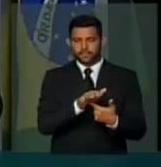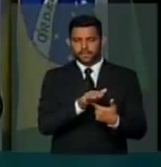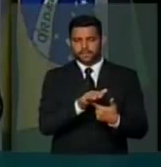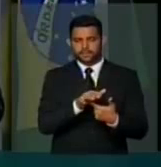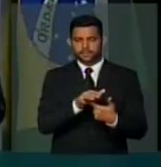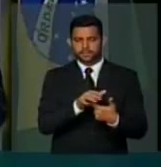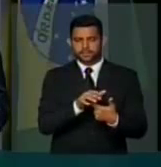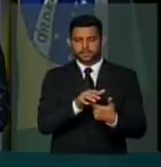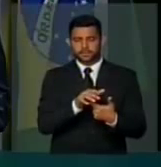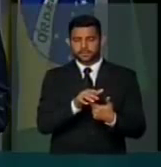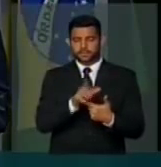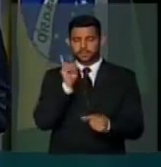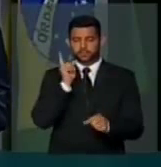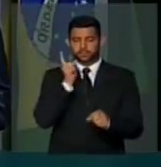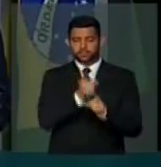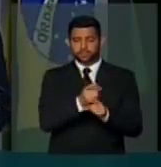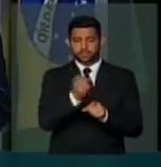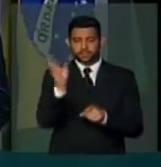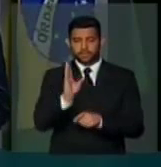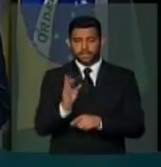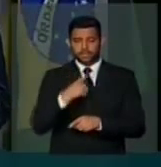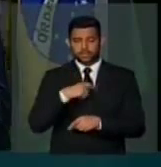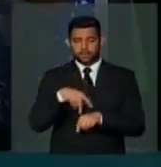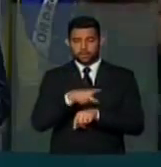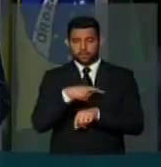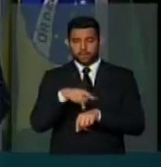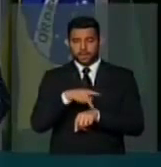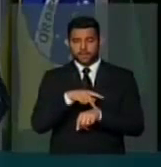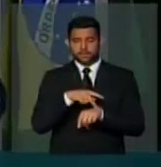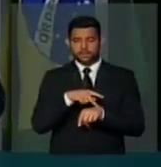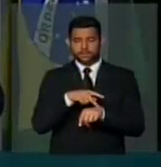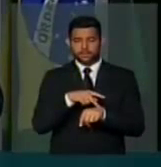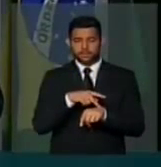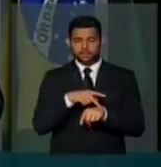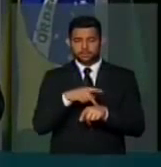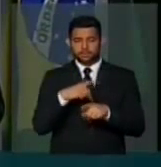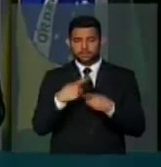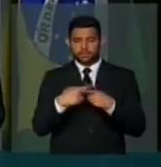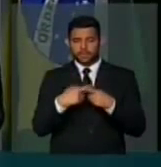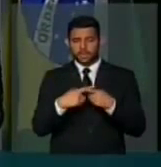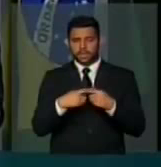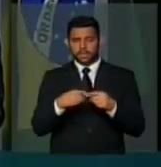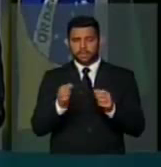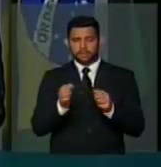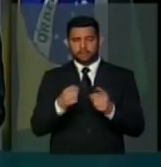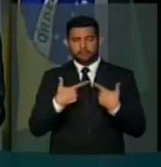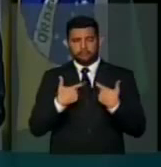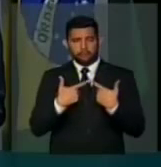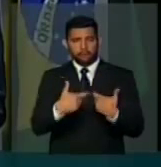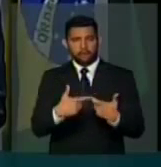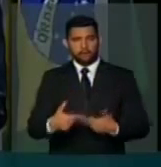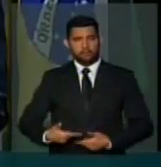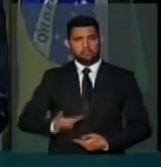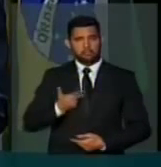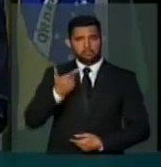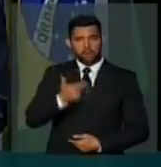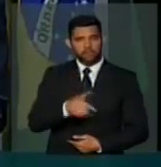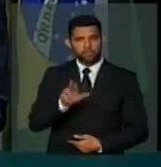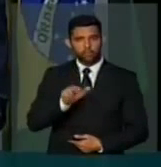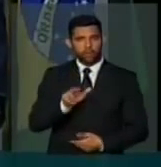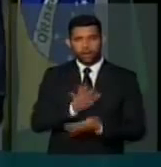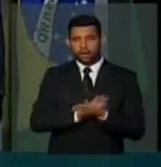o descobrimento, o Brasil não é um país que se pauta pela beligerância e o conflito armado. Entretanto, em